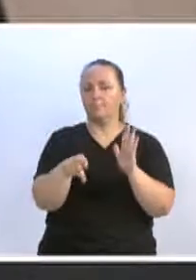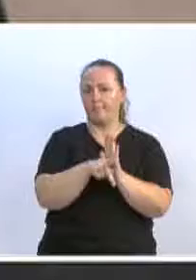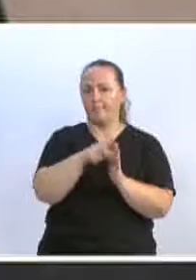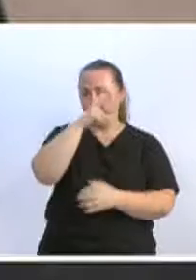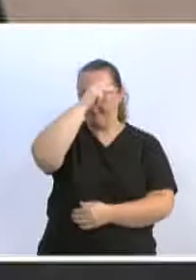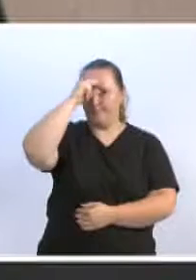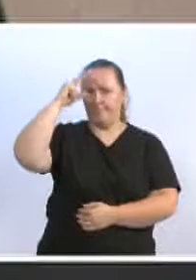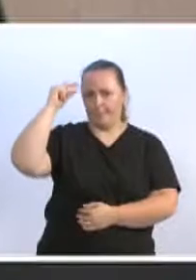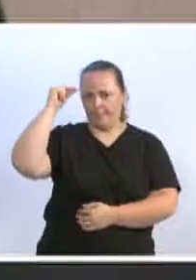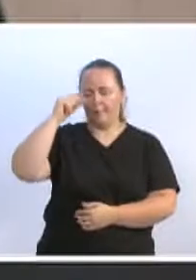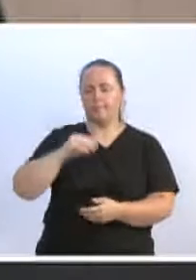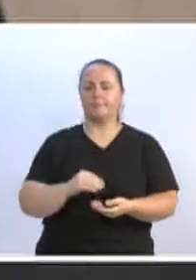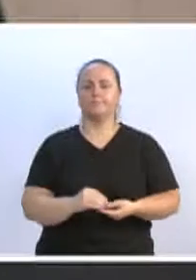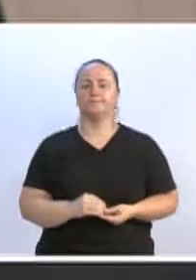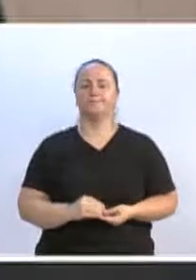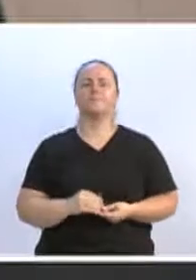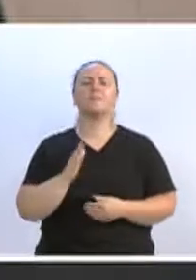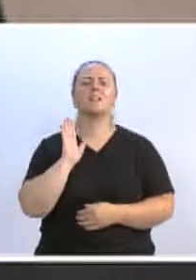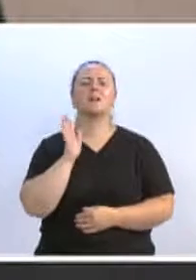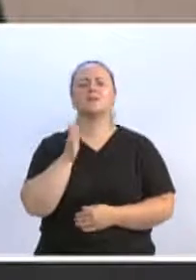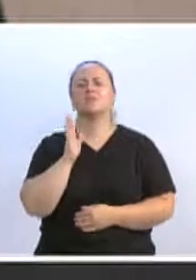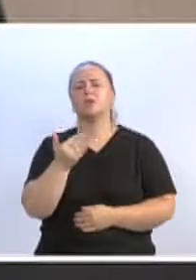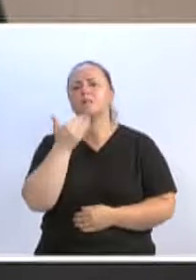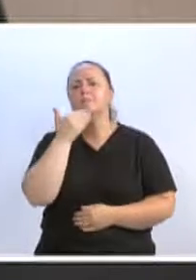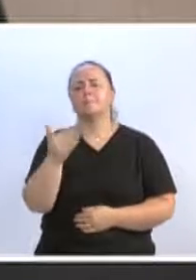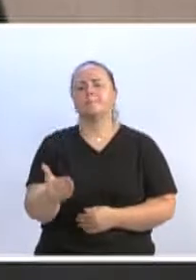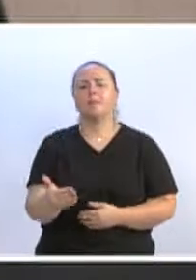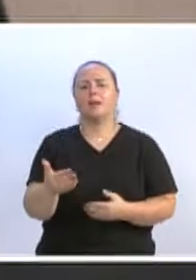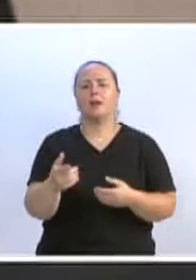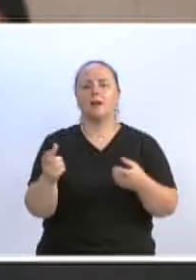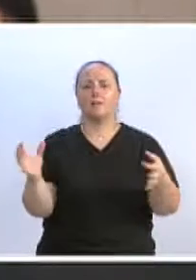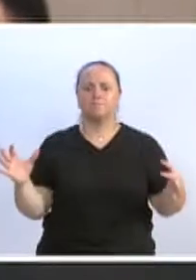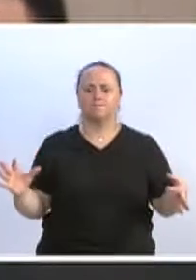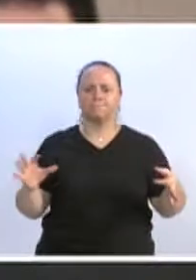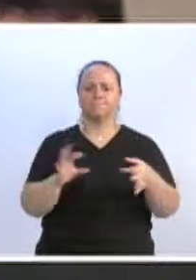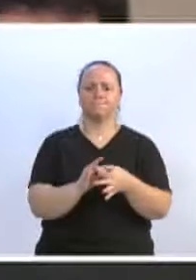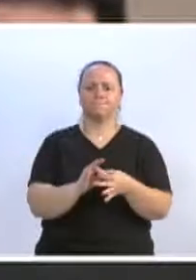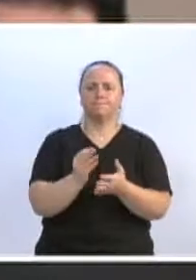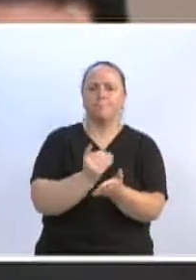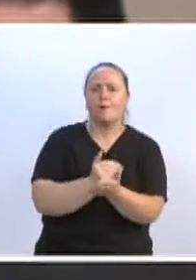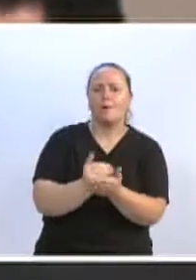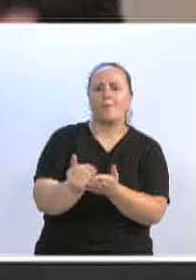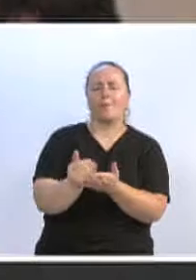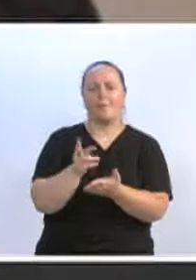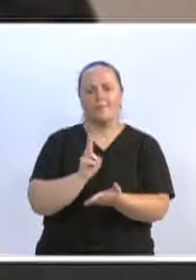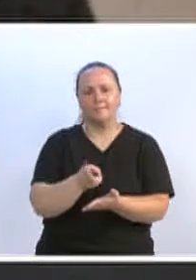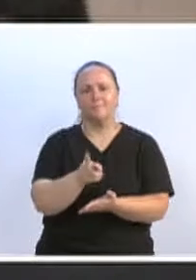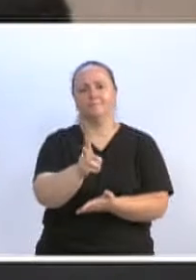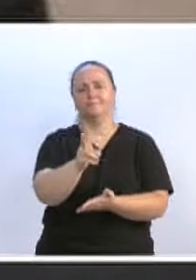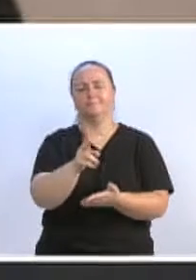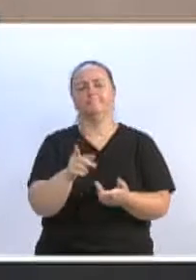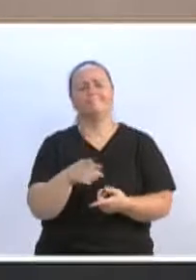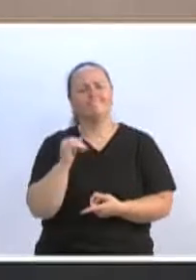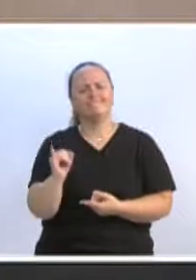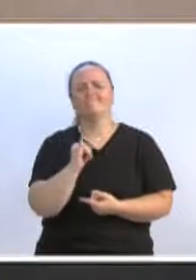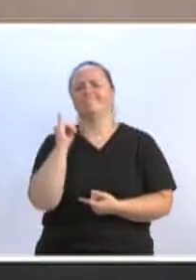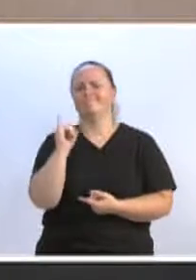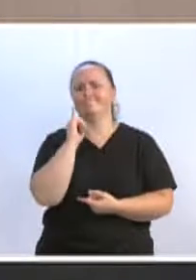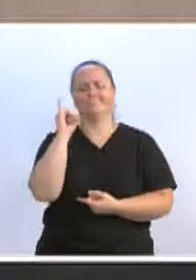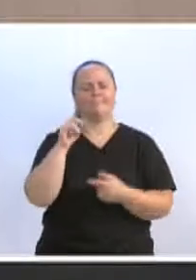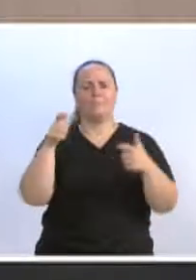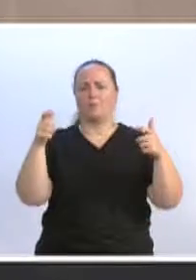já que fosse reaberto a ligação delegacia uma ligação importante na nossa cidade são mais